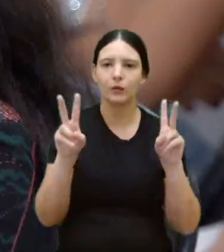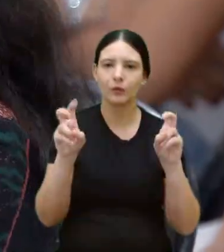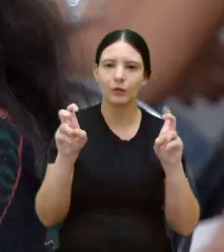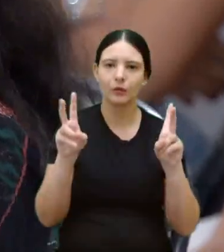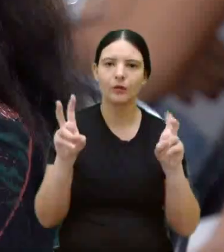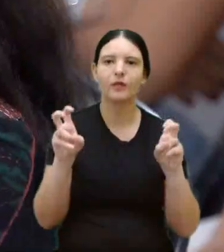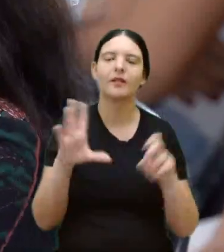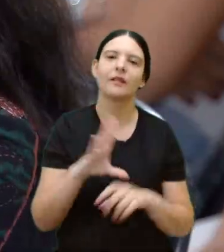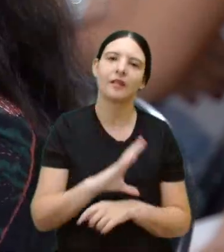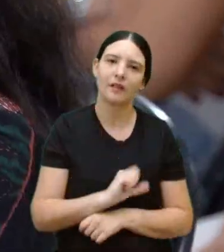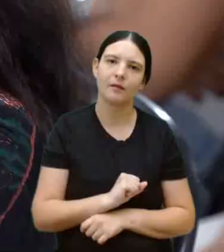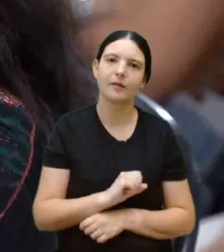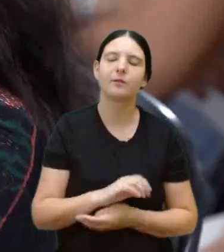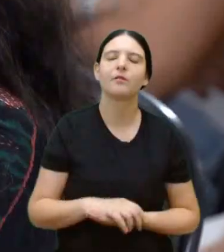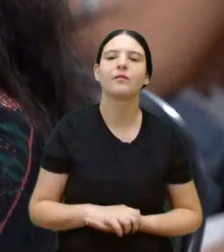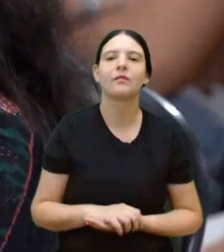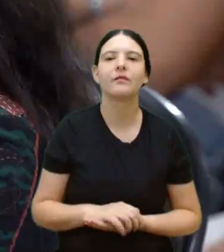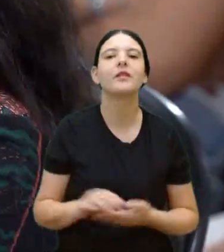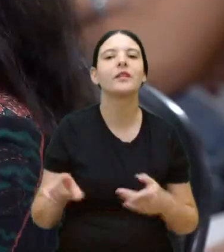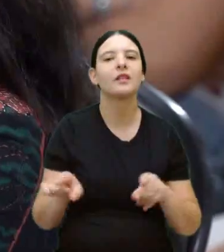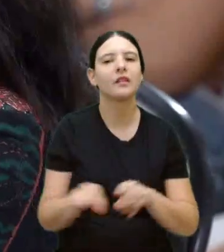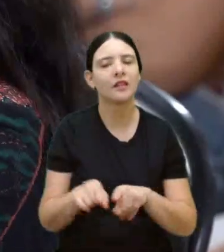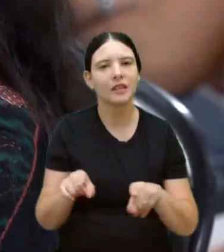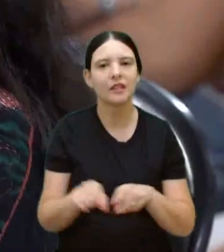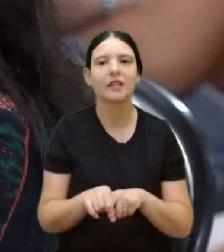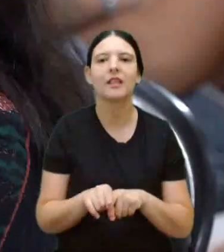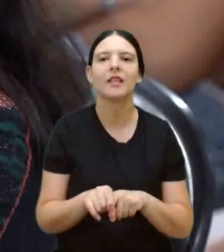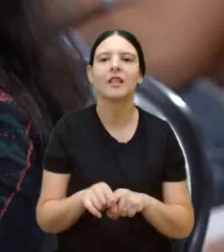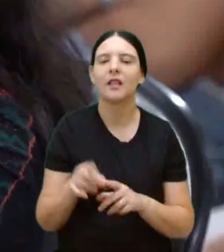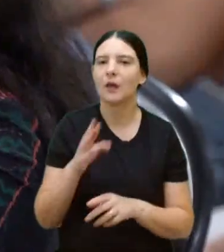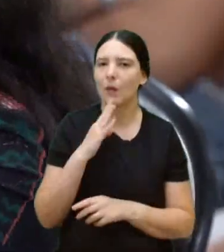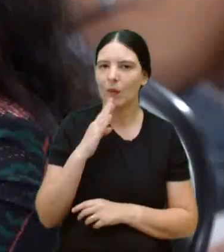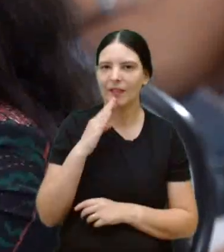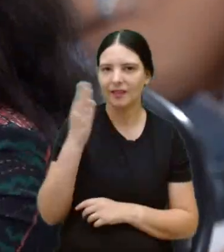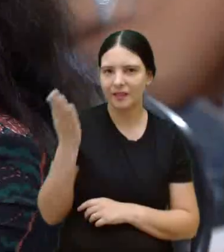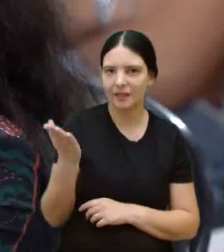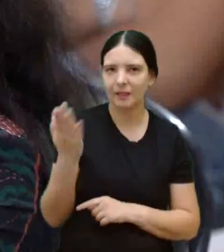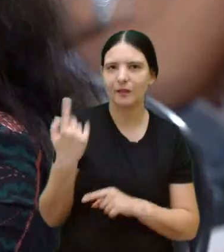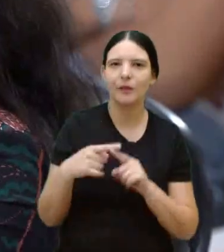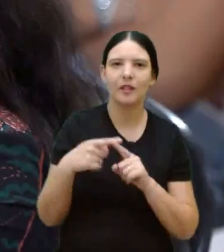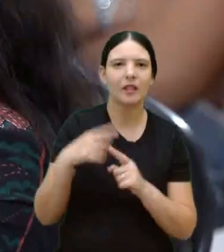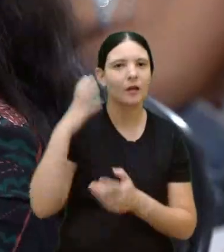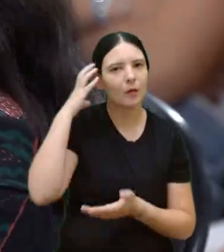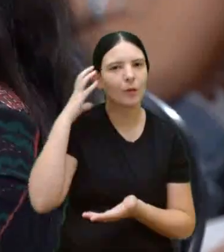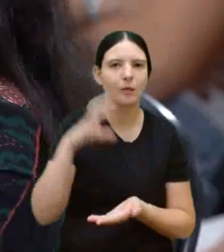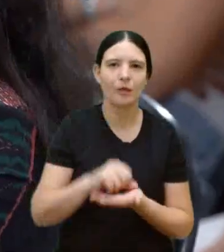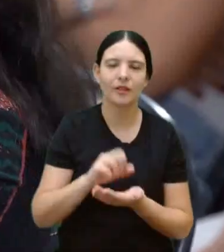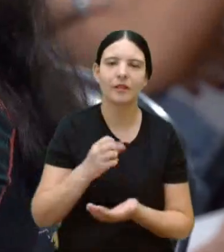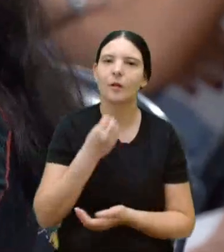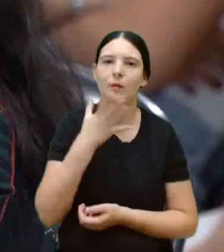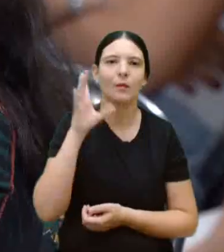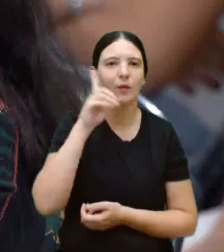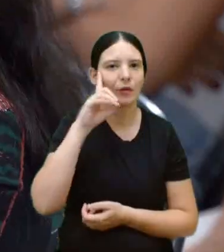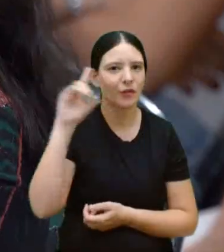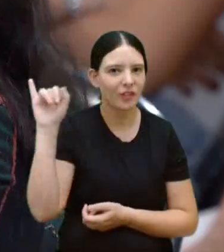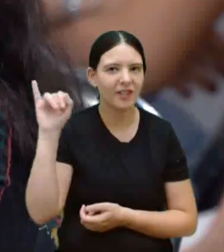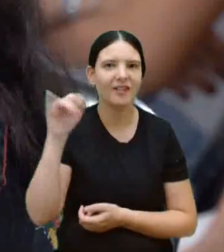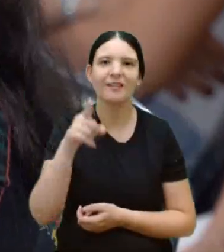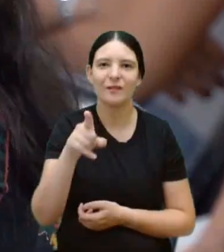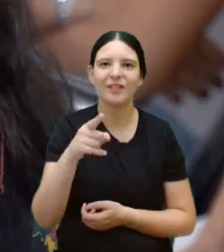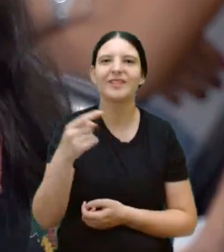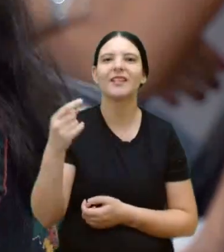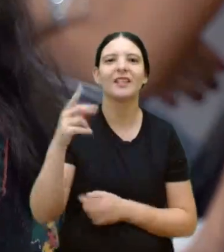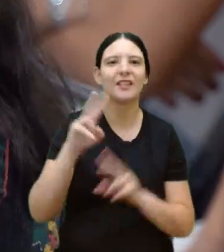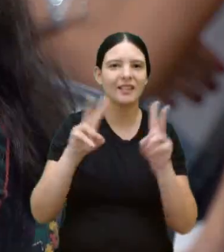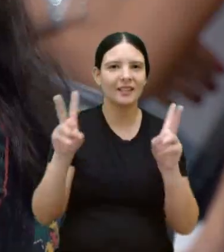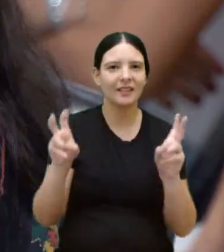amor. Inclusive, eu te conheci através de um podcast do Bom Dia Óbvios, que você trouxe o tema da